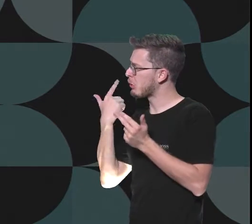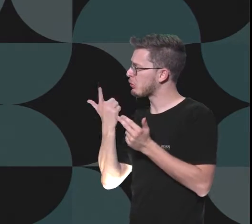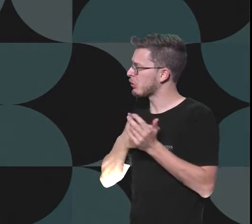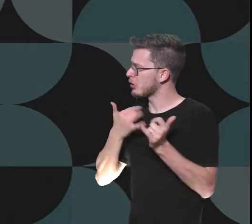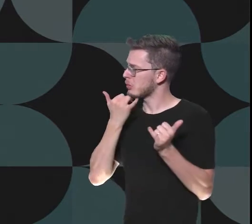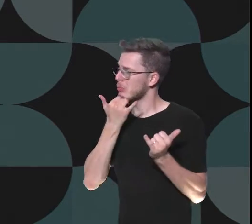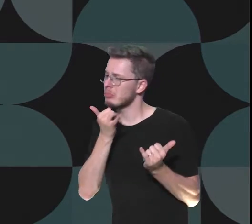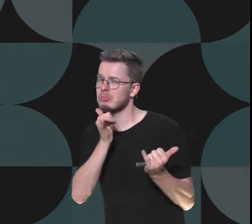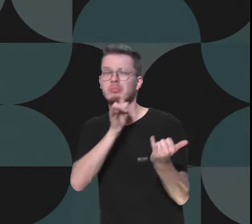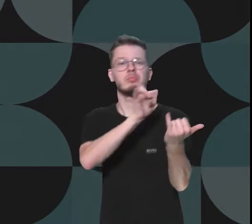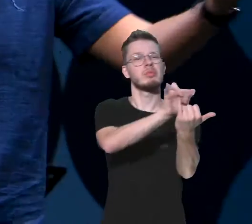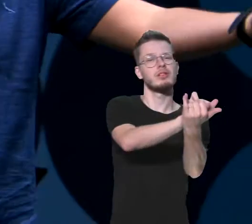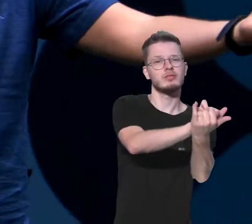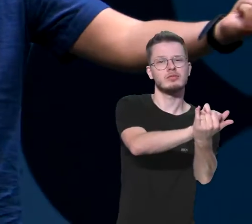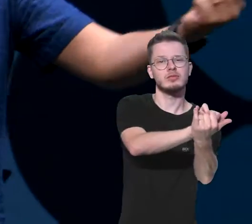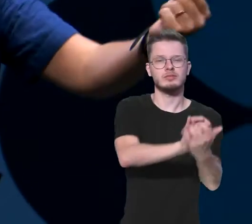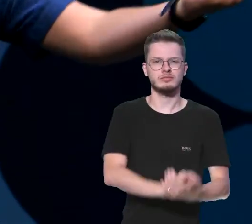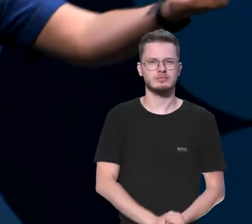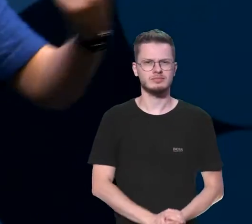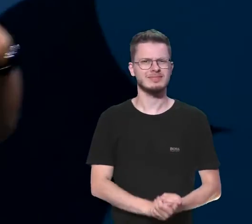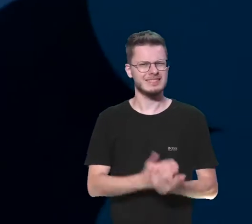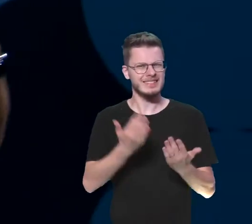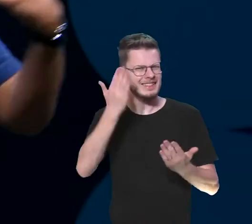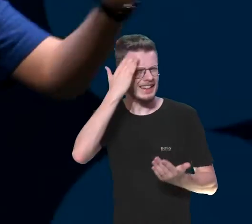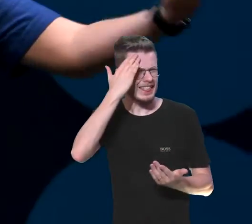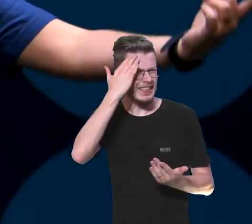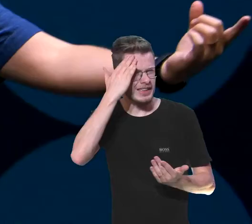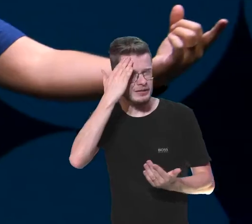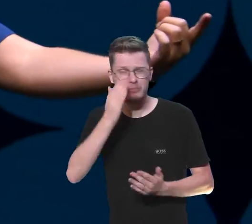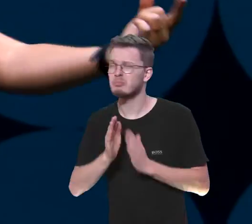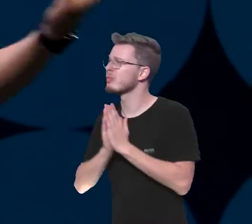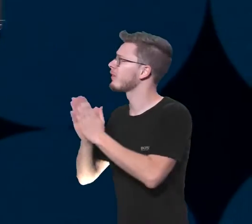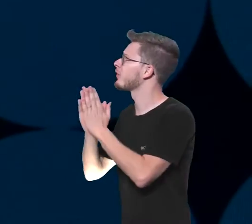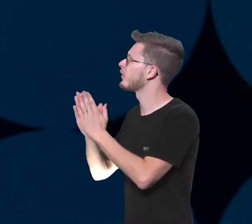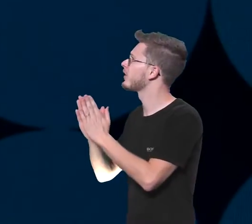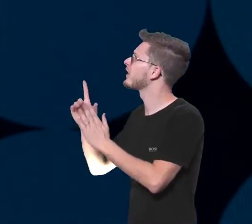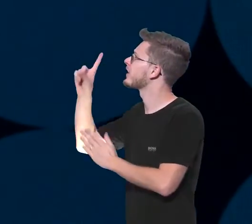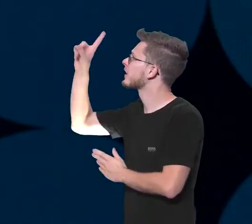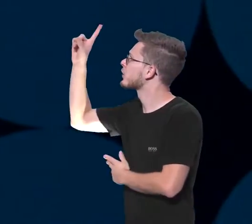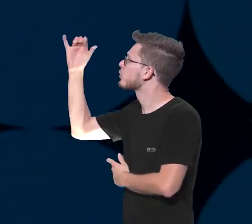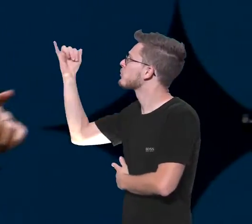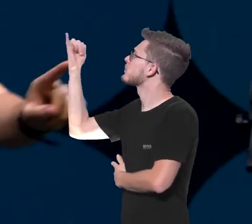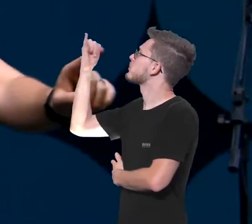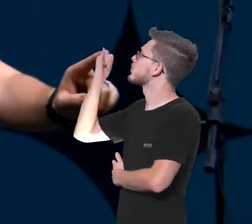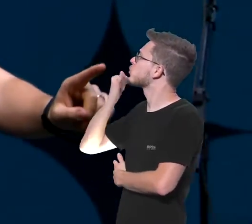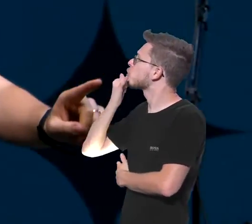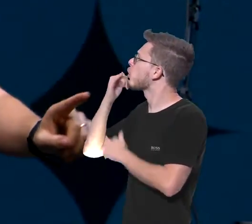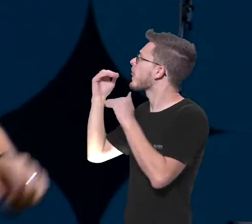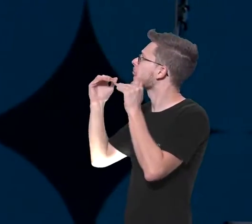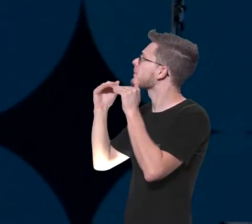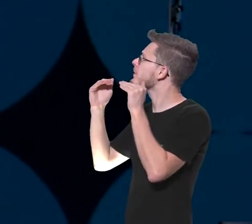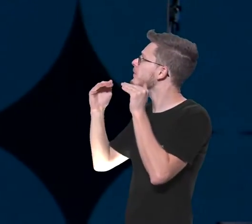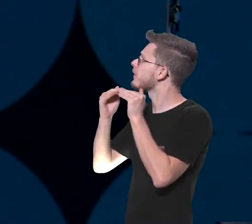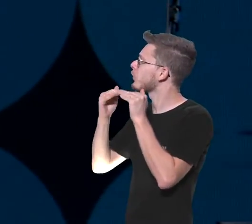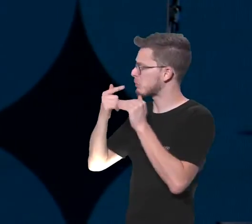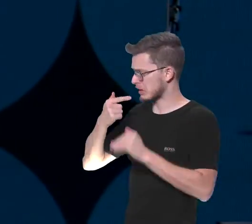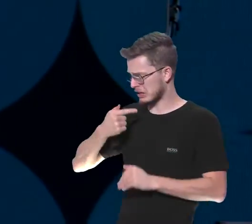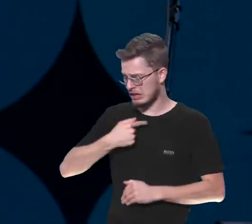falando, Senhor, me perdoa, está nos ensinando a orar, me perdoa conforme eu